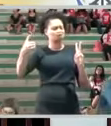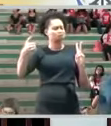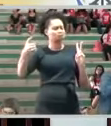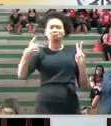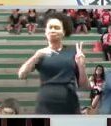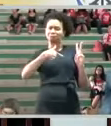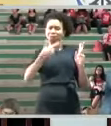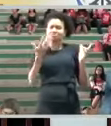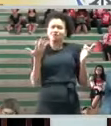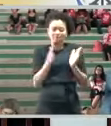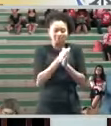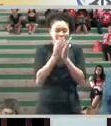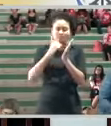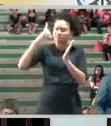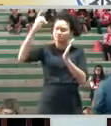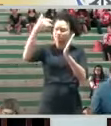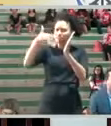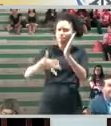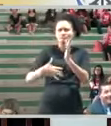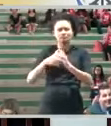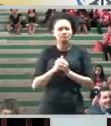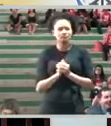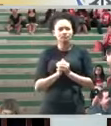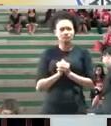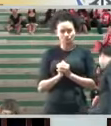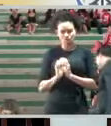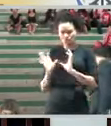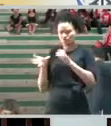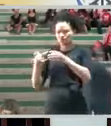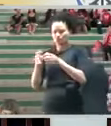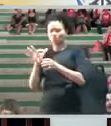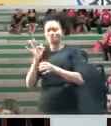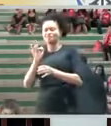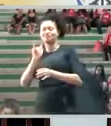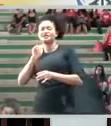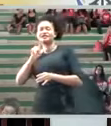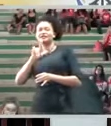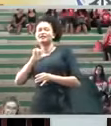Aí a Bíblia diz que os filisteus